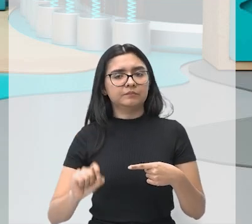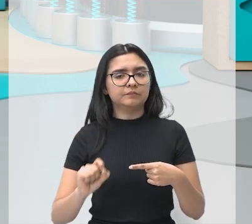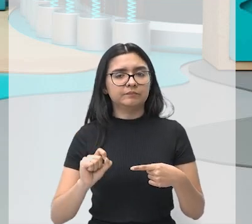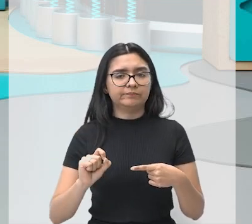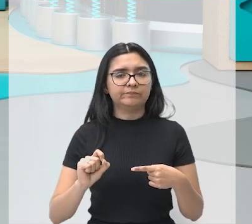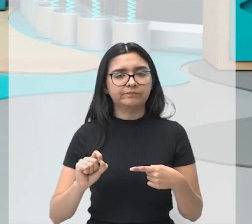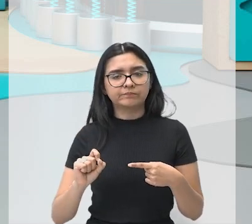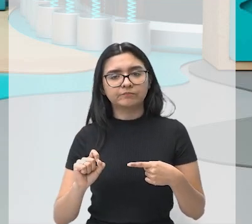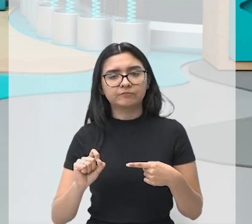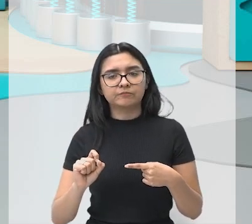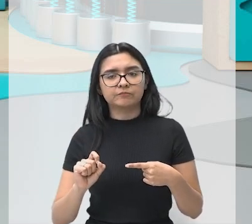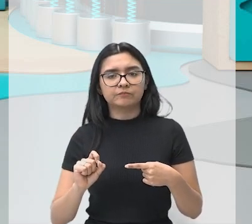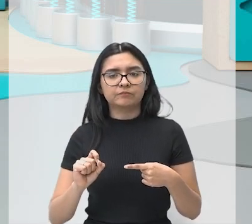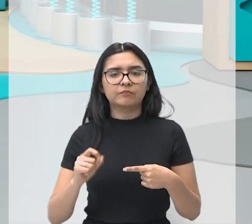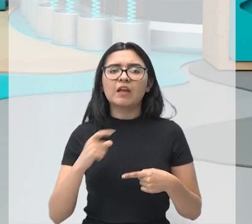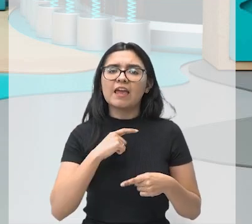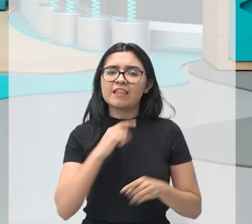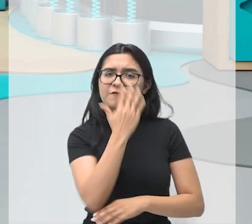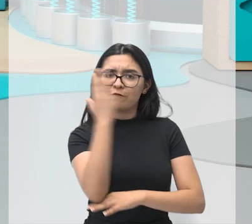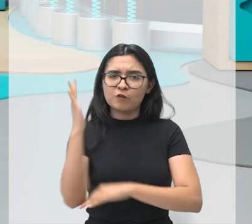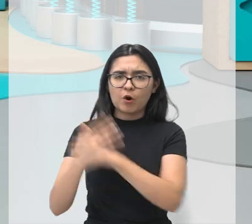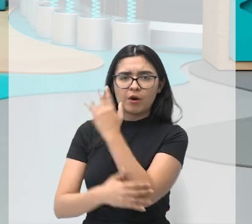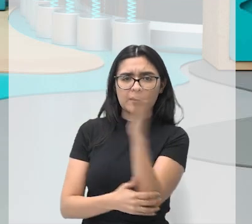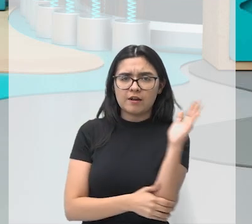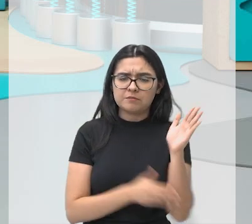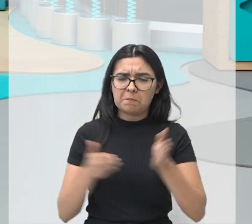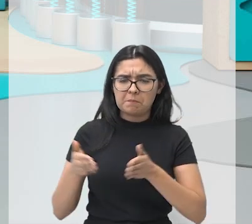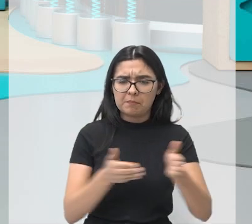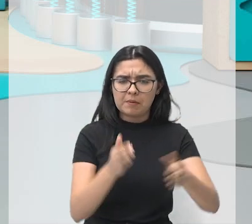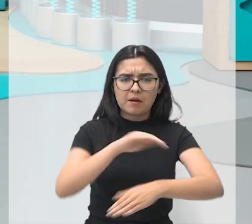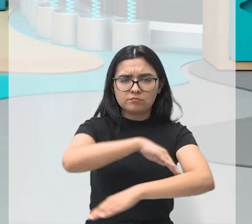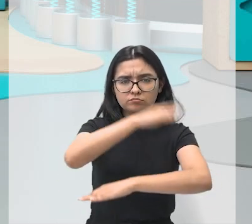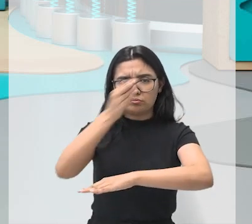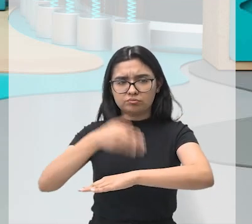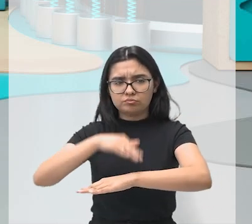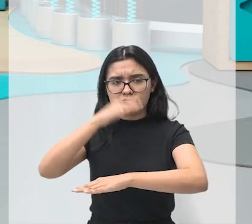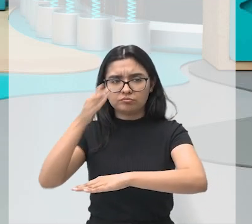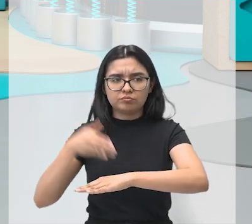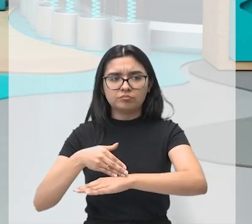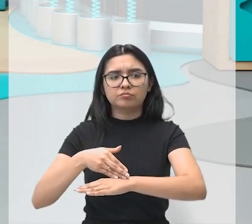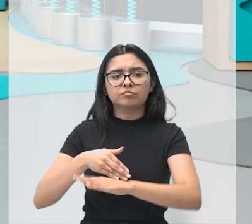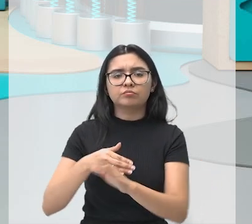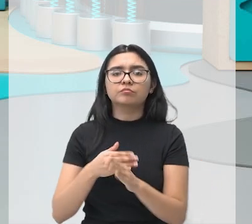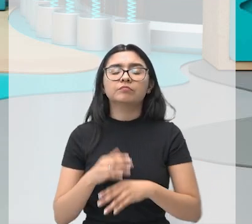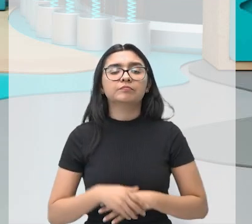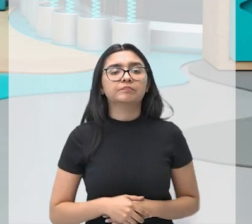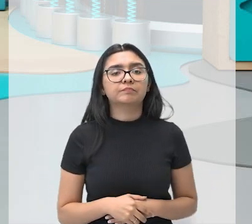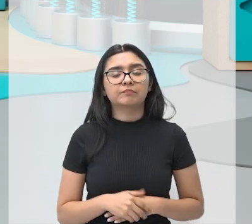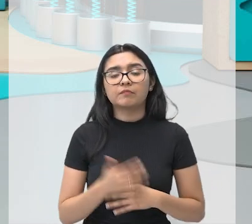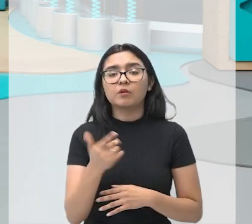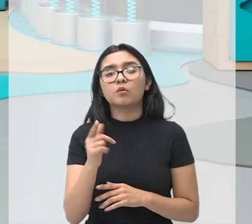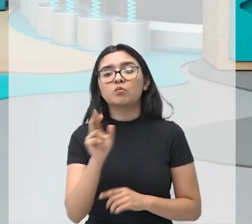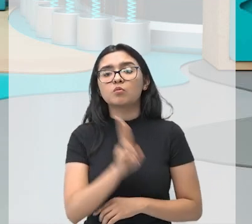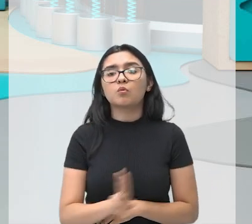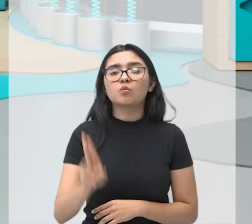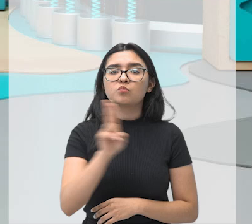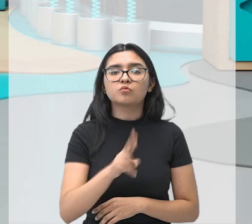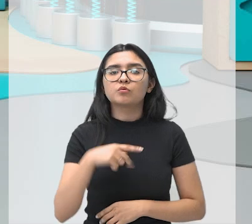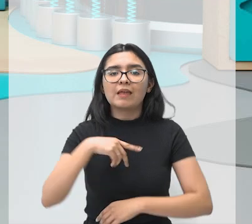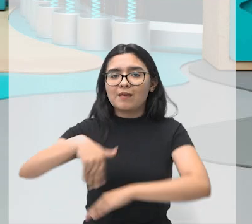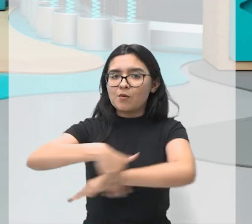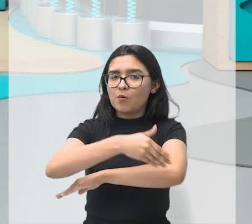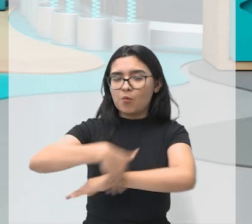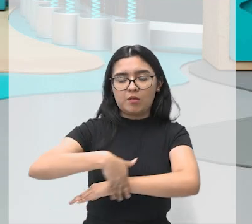basicamente aquela no meio da floresta, no terreno acidentado, ok? Sem o benefício, sem o uso ali do